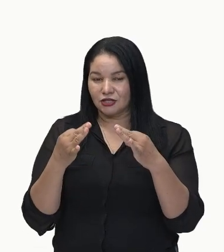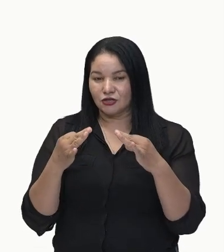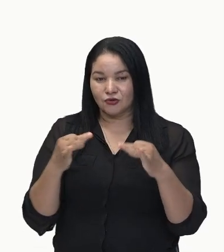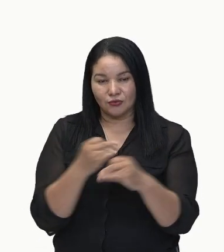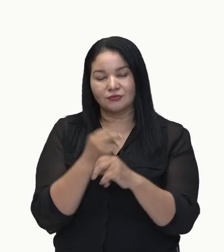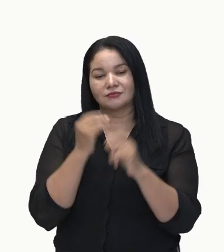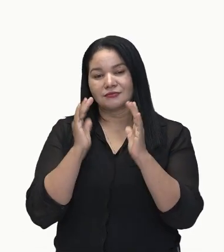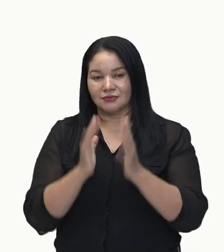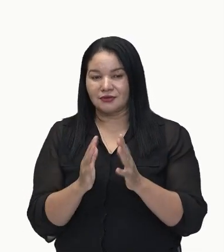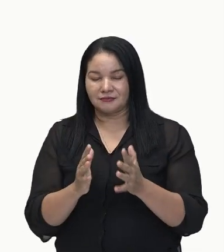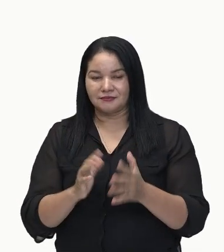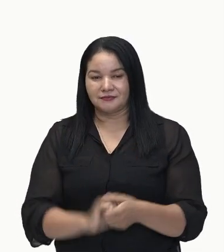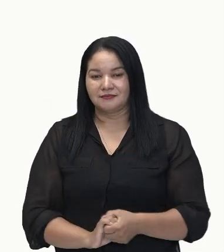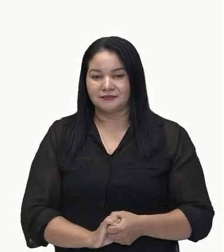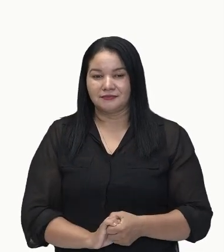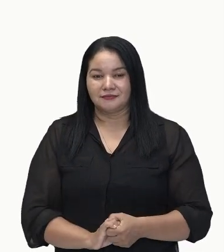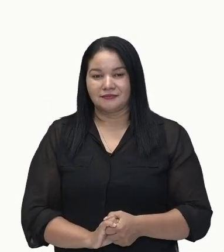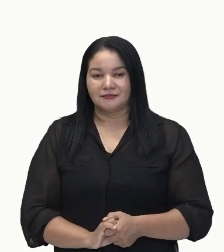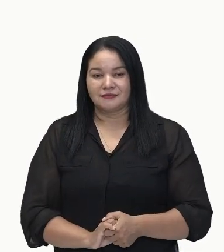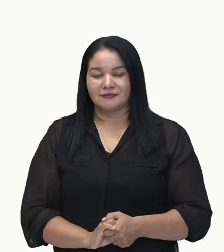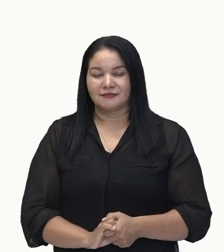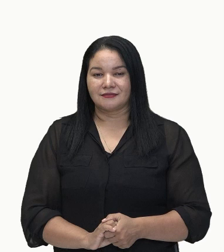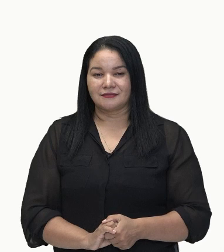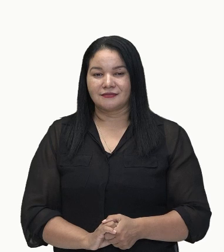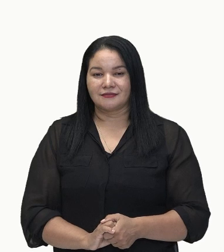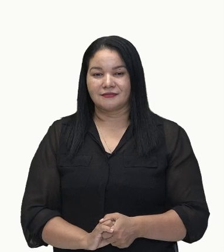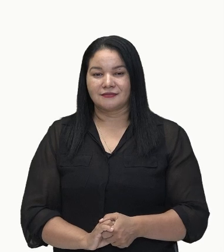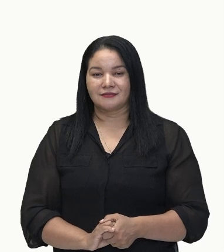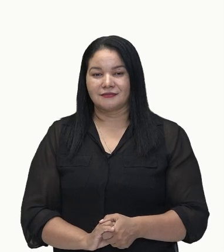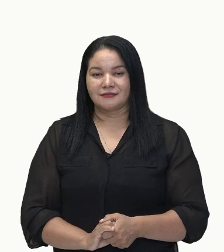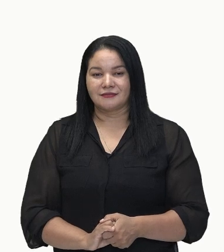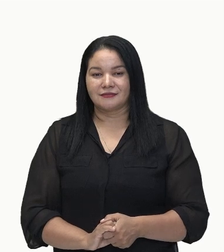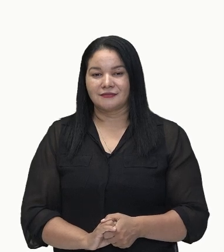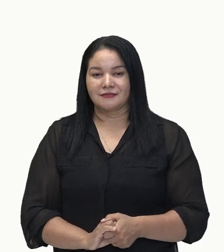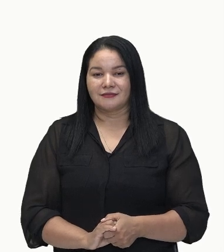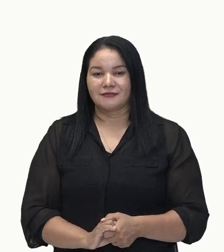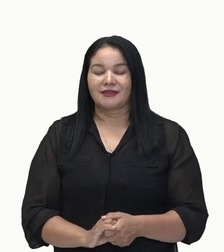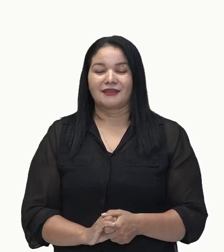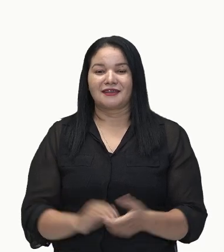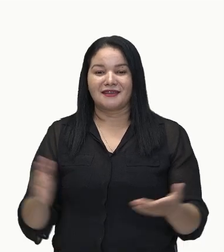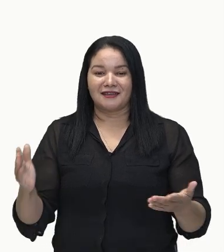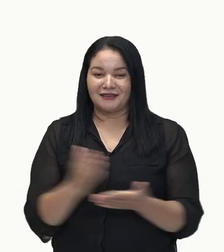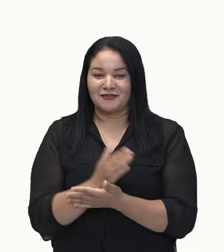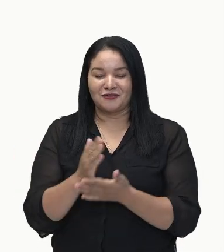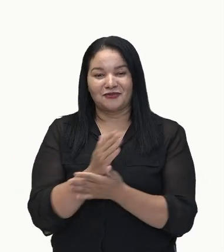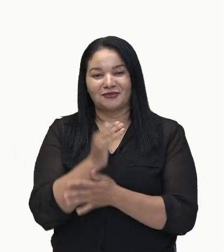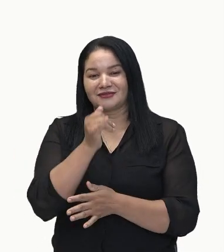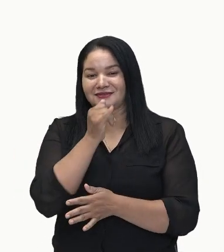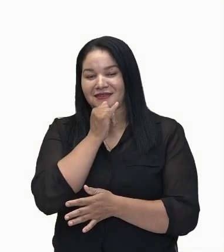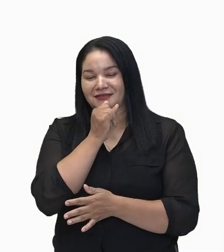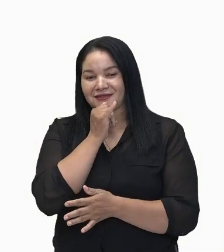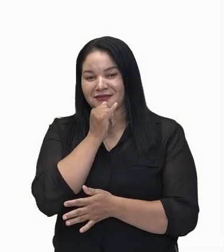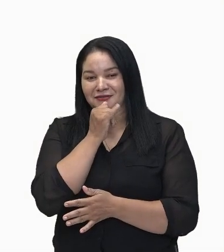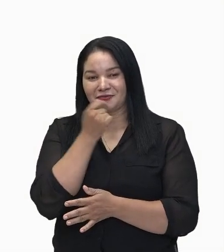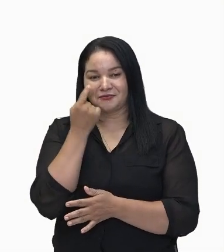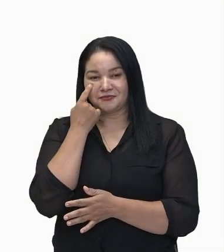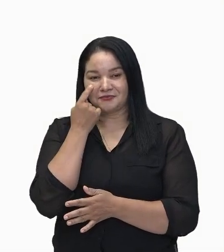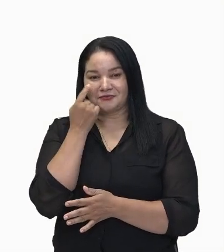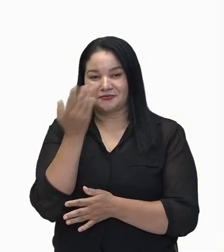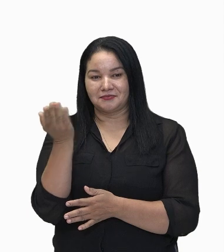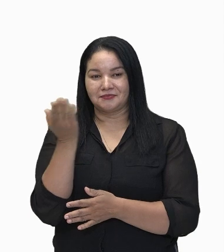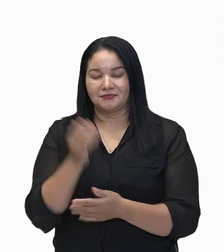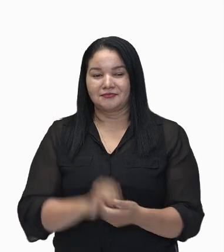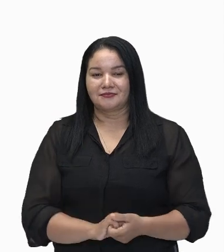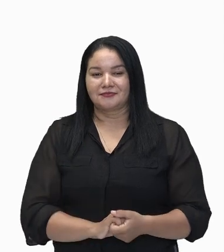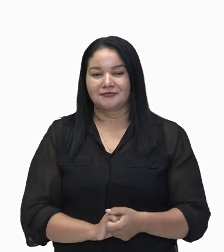Muito bem. Então vamos lá. Vamos a alguns exemplos, olha só. Vamos lá? Temos mais exemplos para